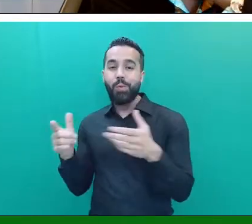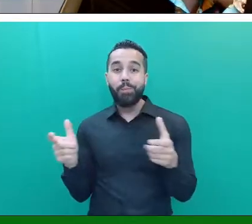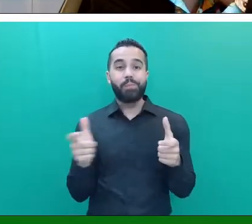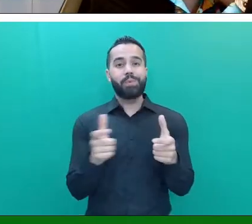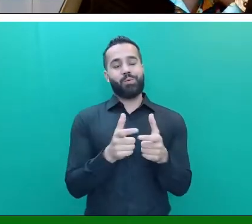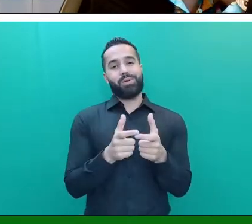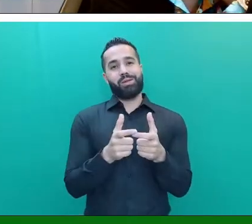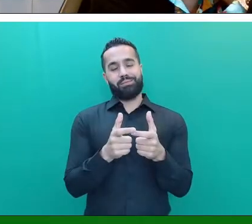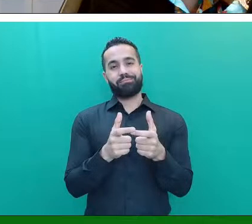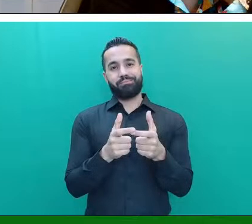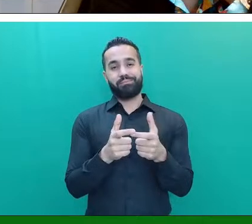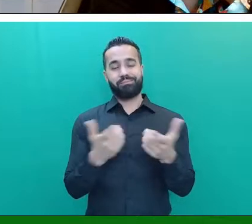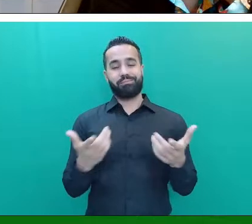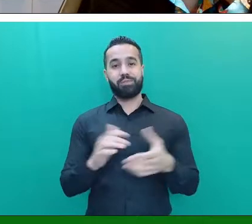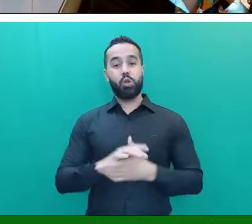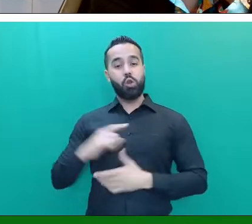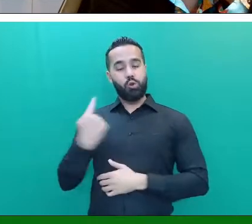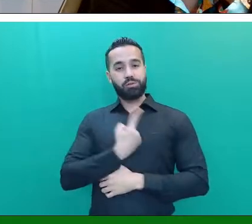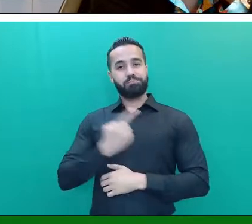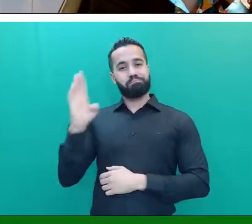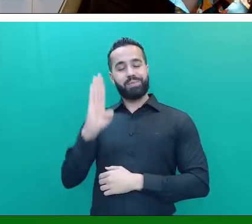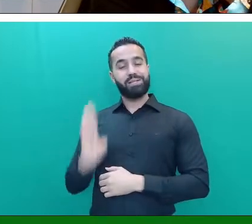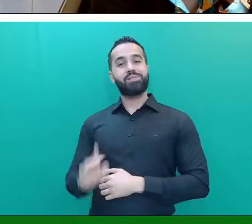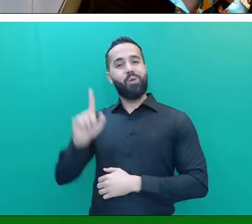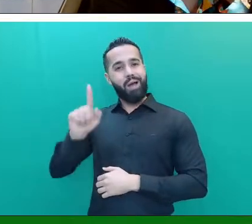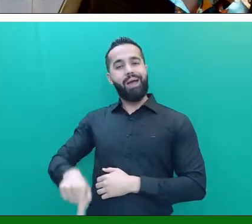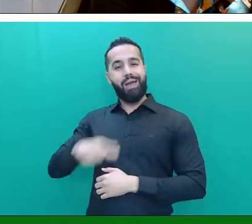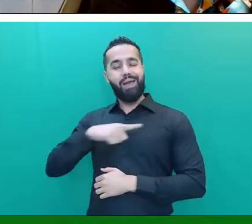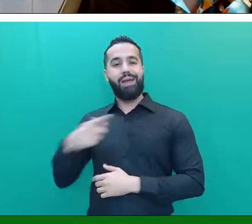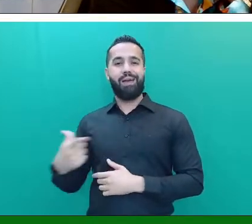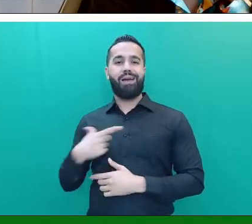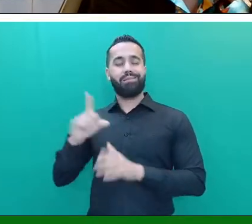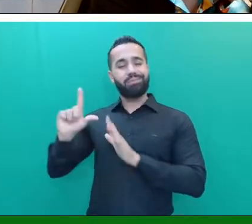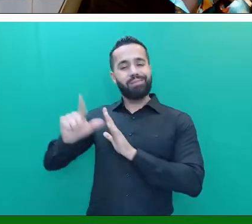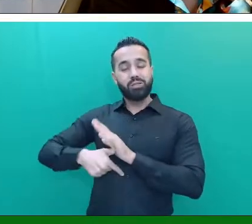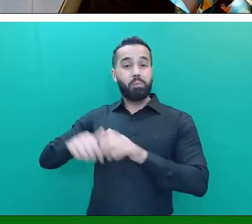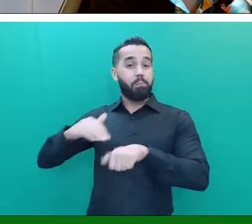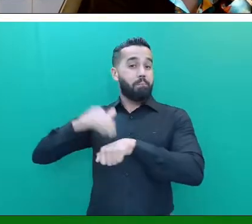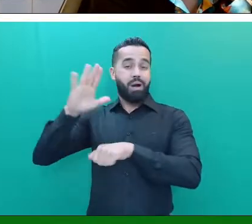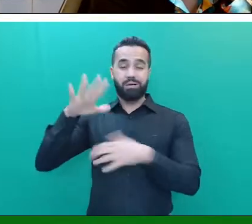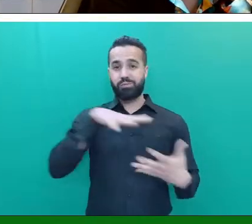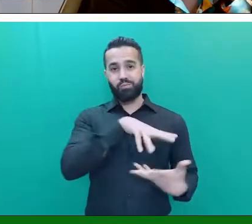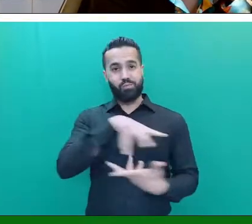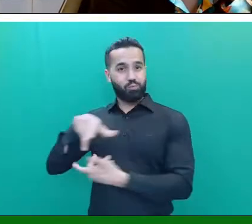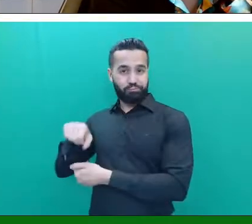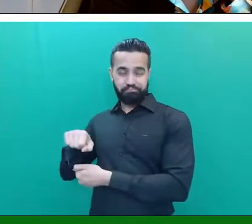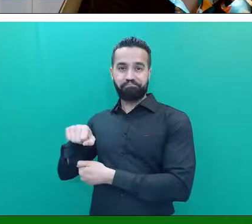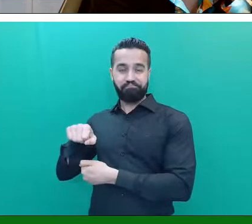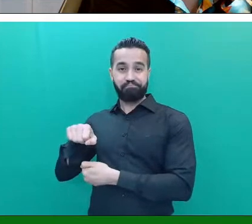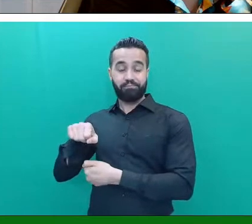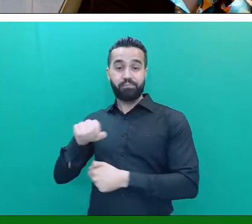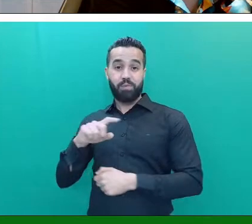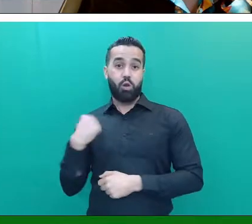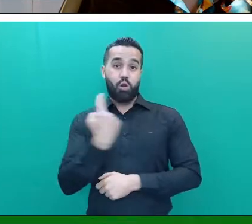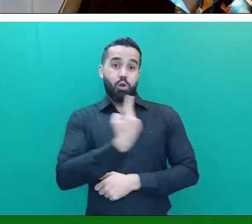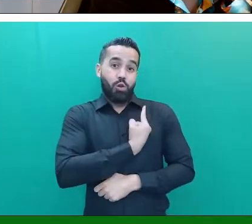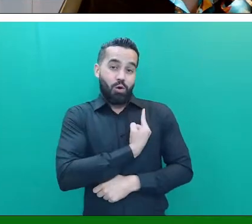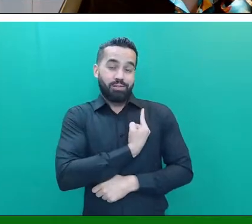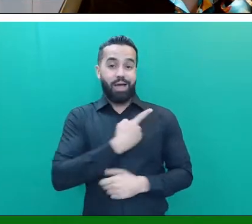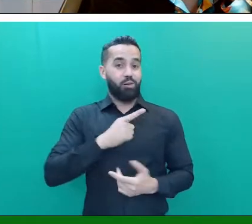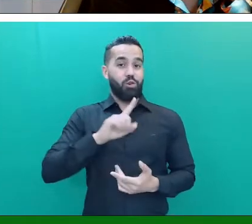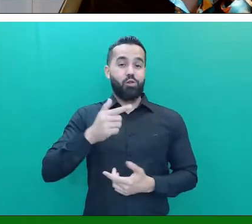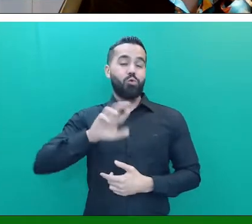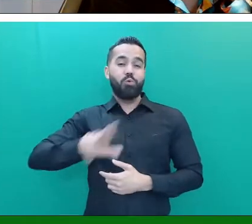do mundo. Não quero entrar numa Olimpíada, mas nós somos grandes favoritos, não é? Em uma